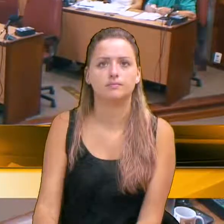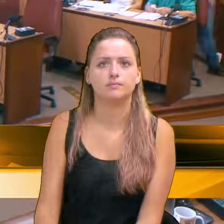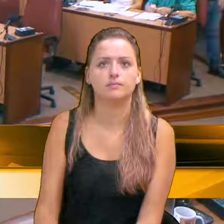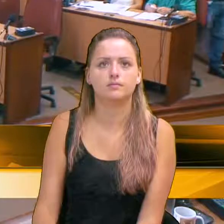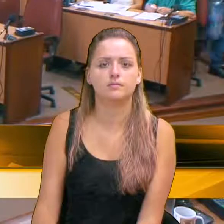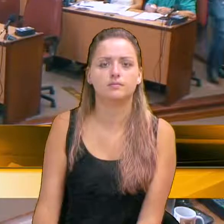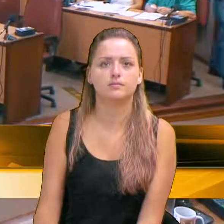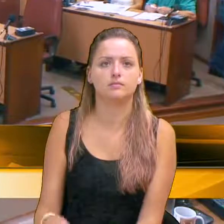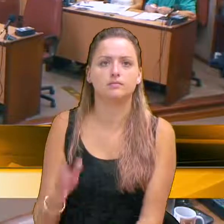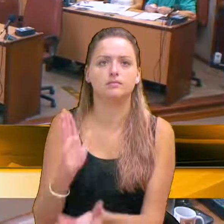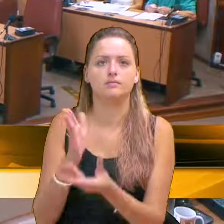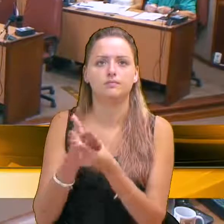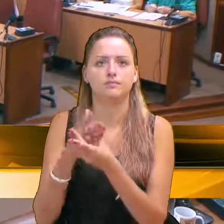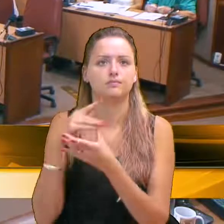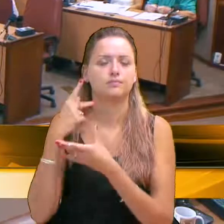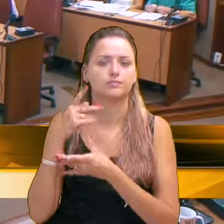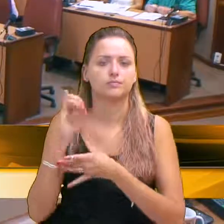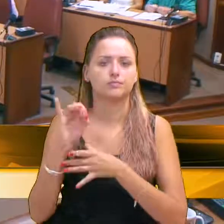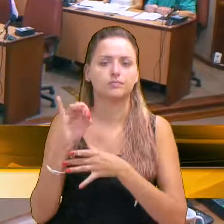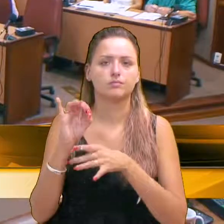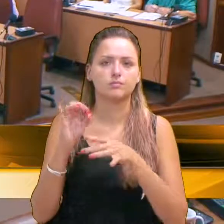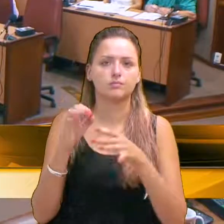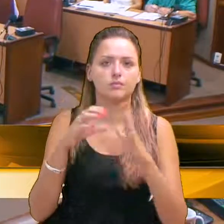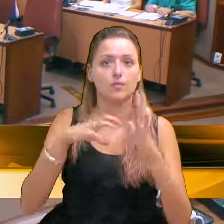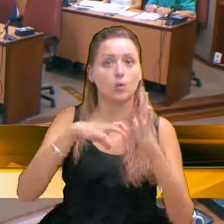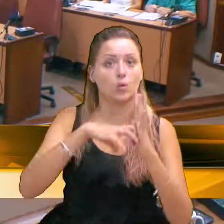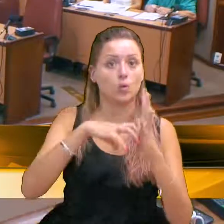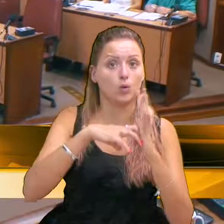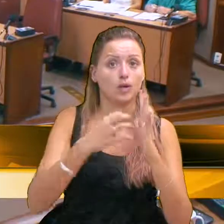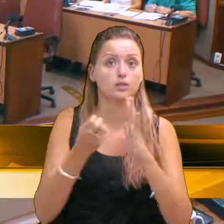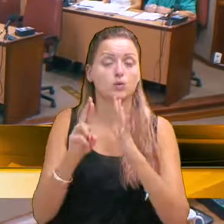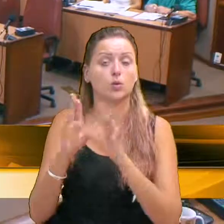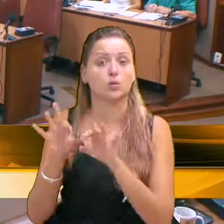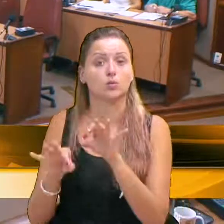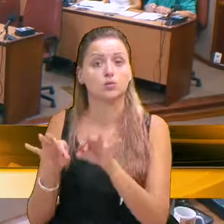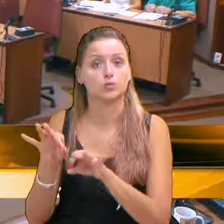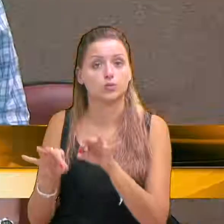Julgamento político seria dentro do Congresso Nacional, não pela Justiça.